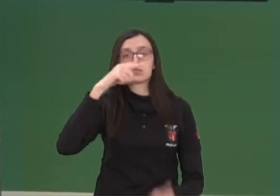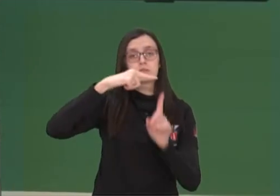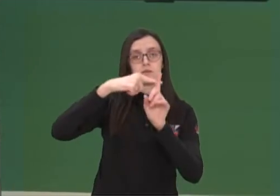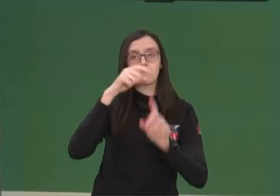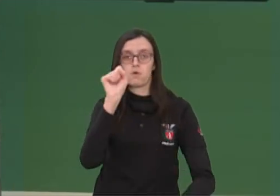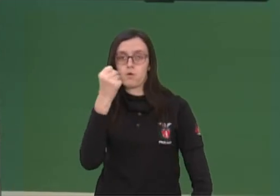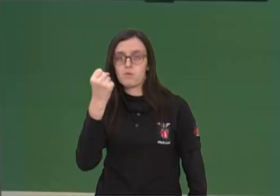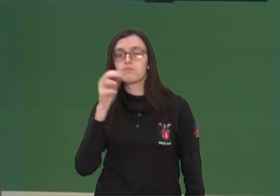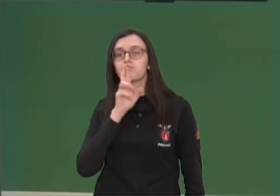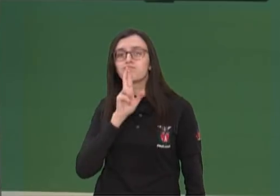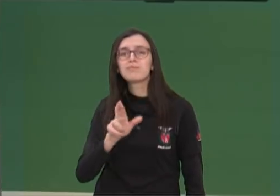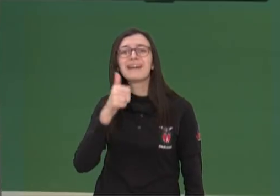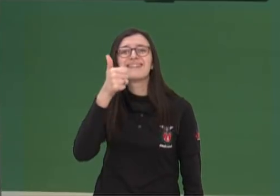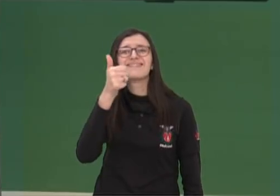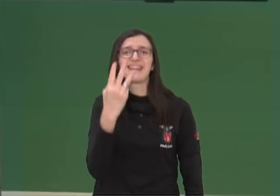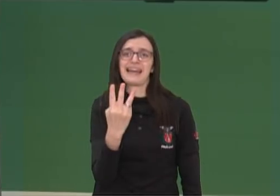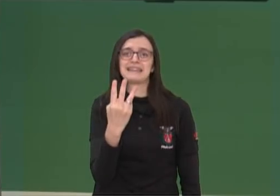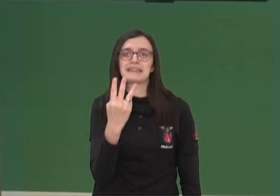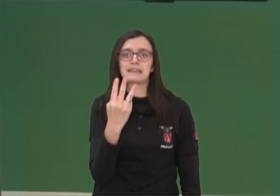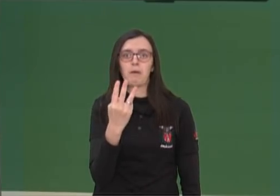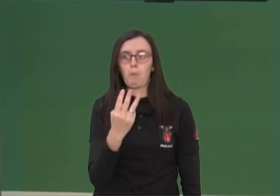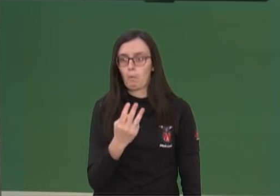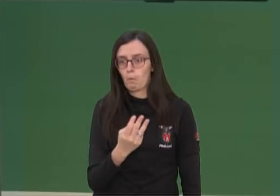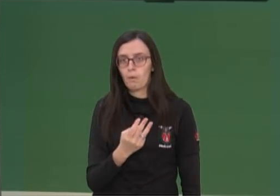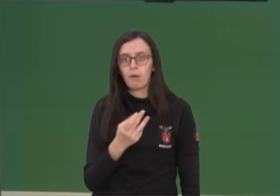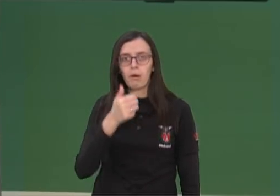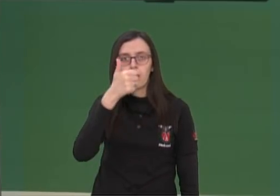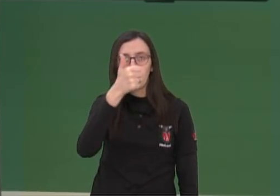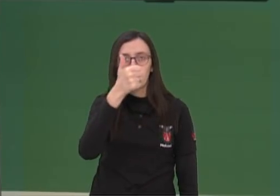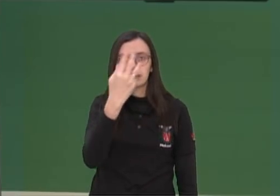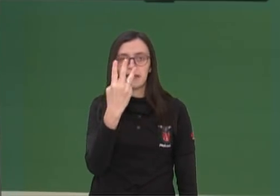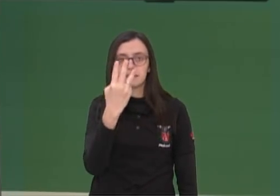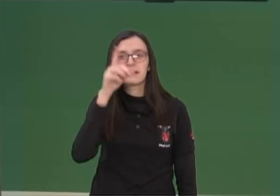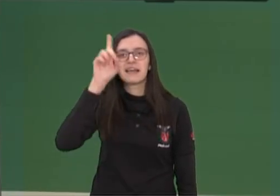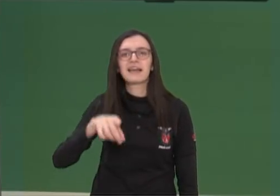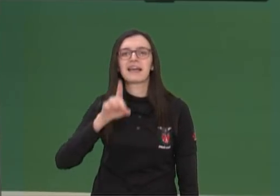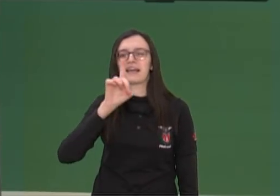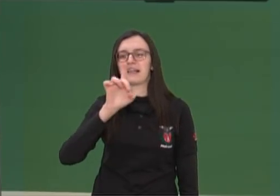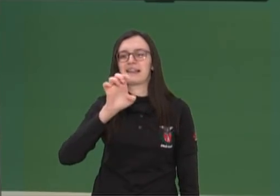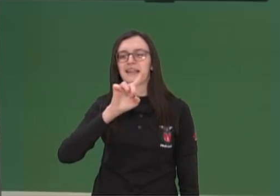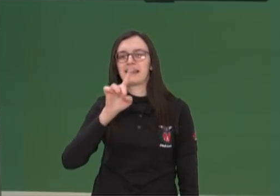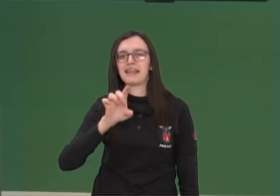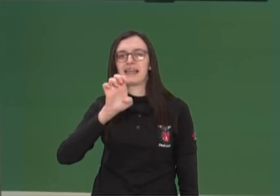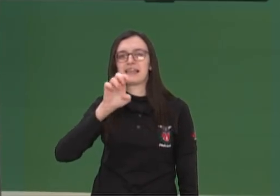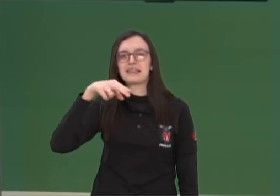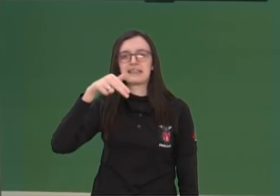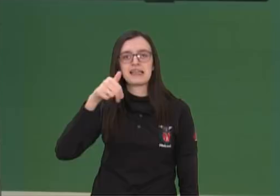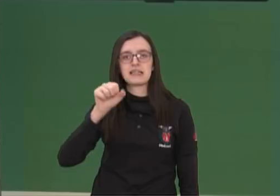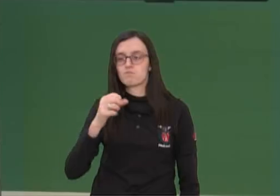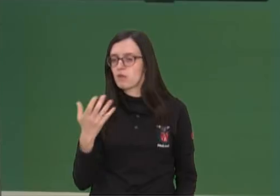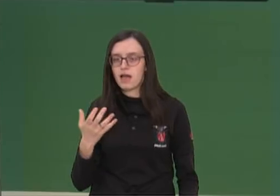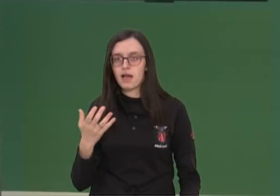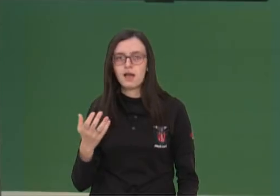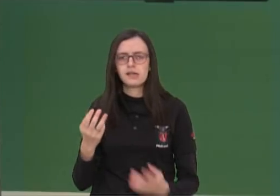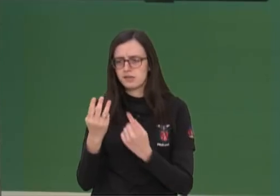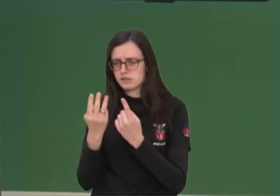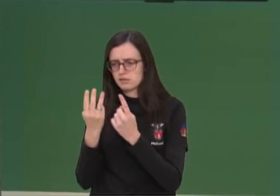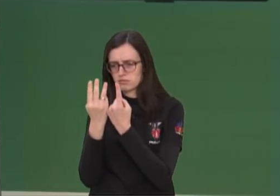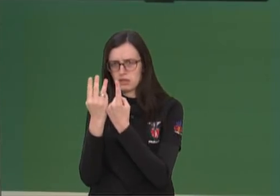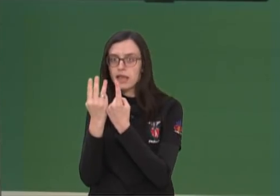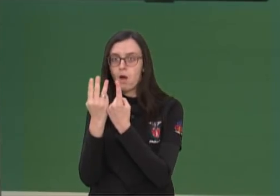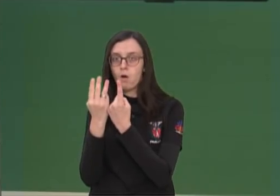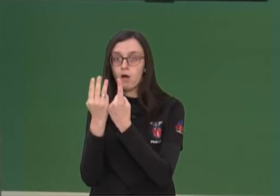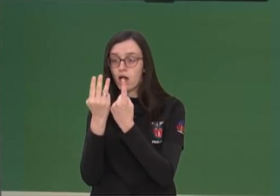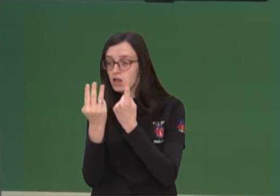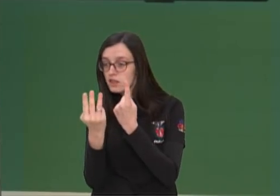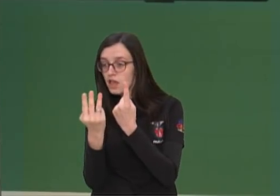vai dar 13. Como são 13 dezenas, a gente vai deixar 3